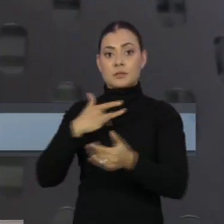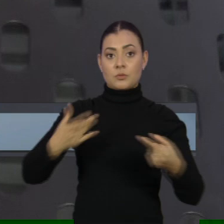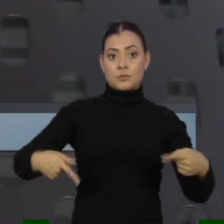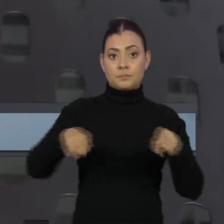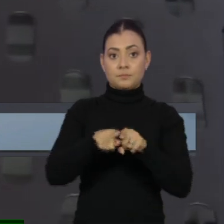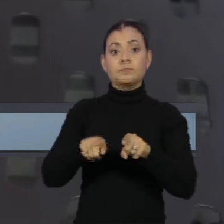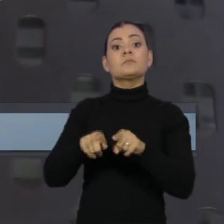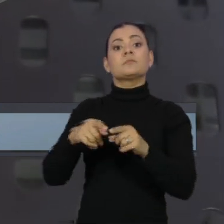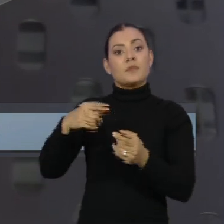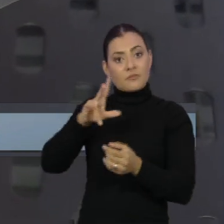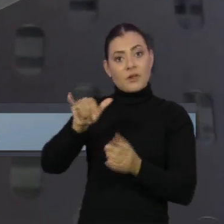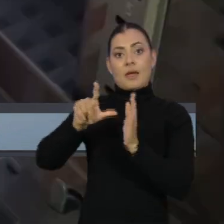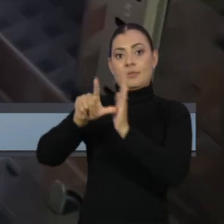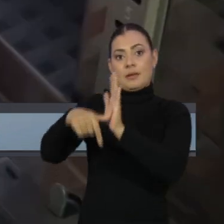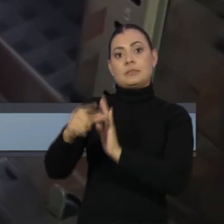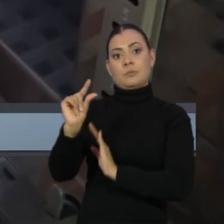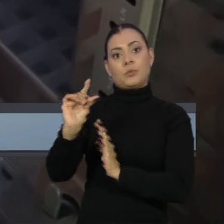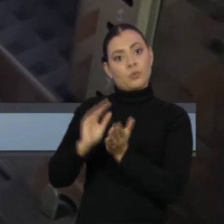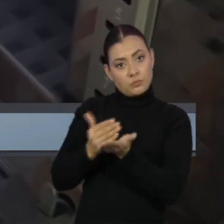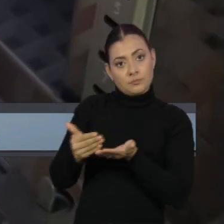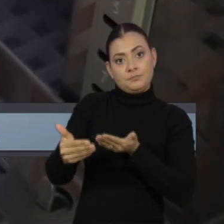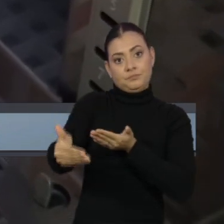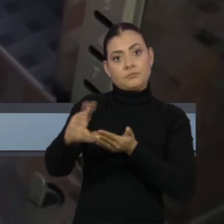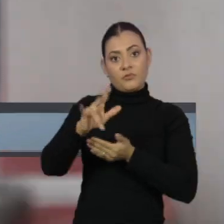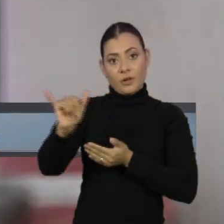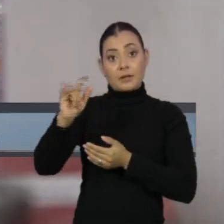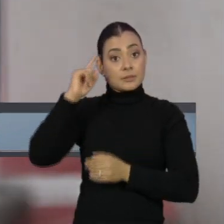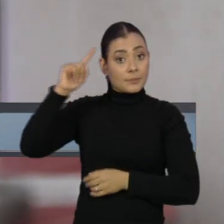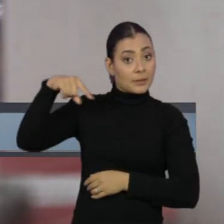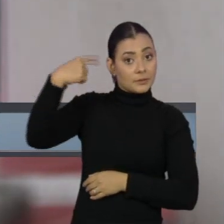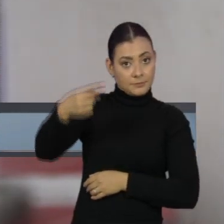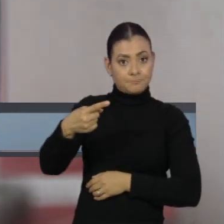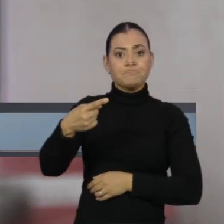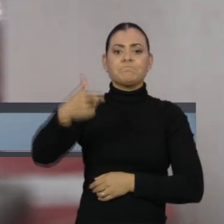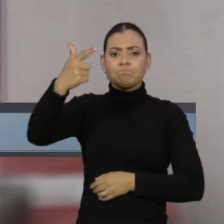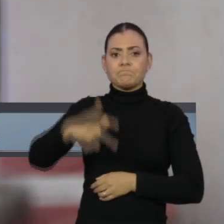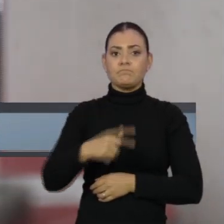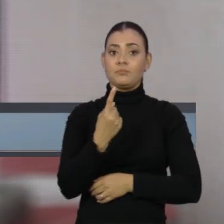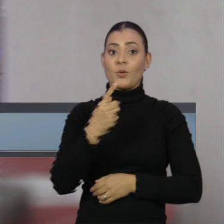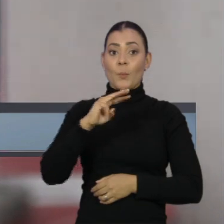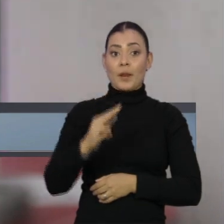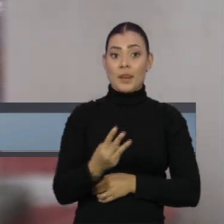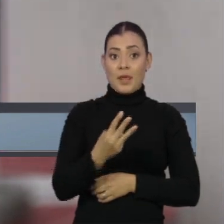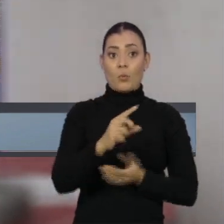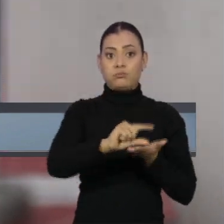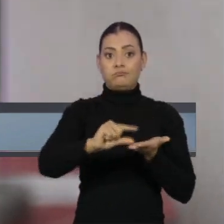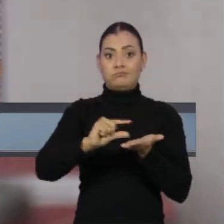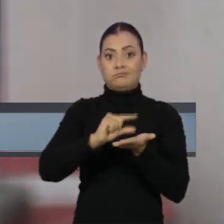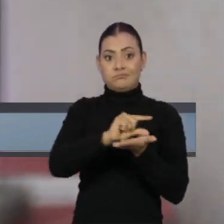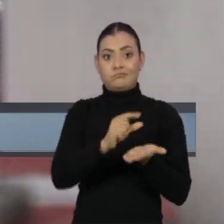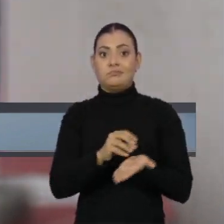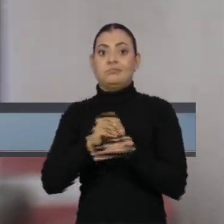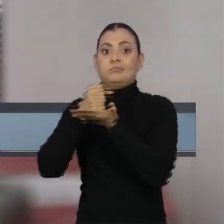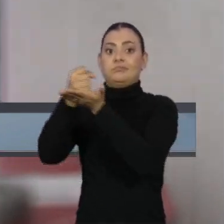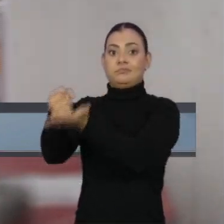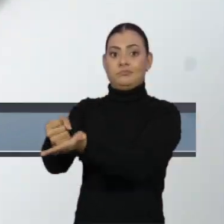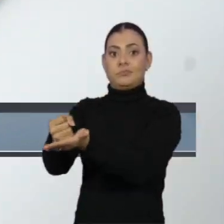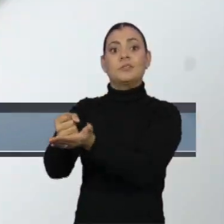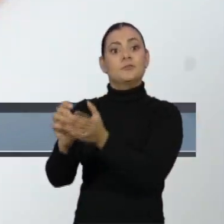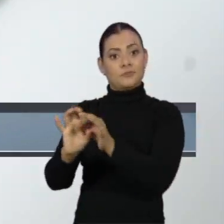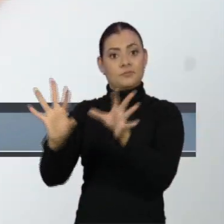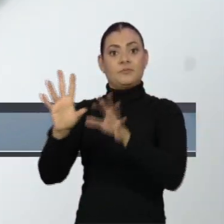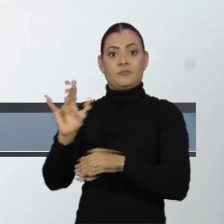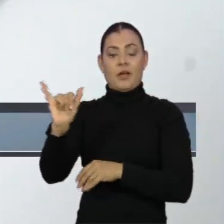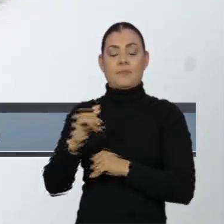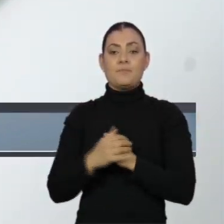também sairá com atraso na próxima semana mais um milhão de doses devem ser liberadas